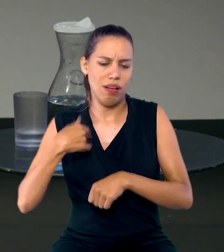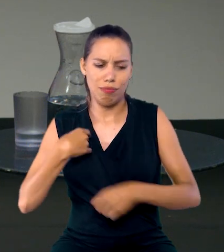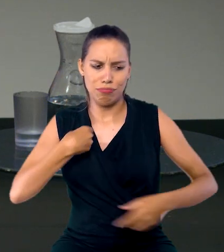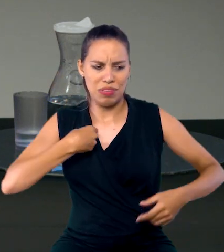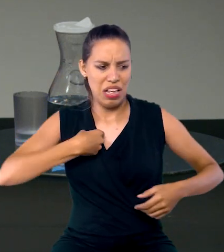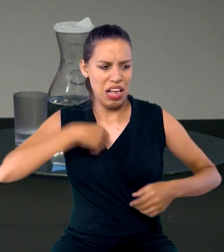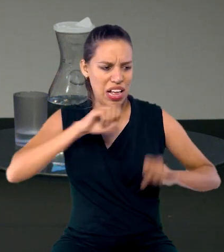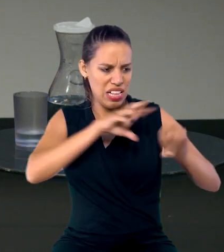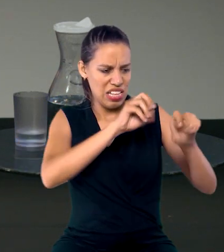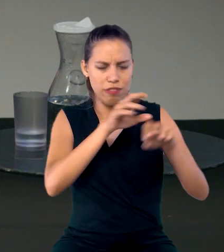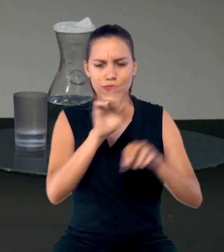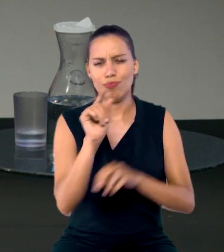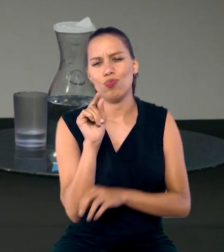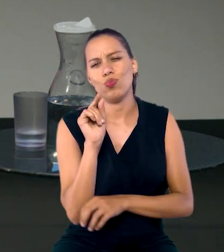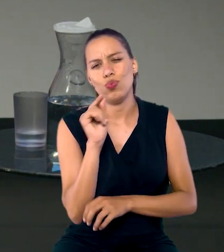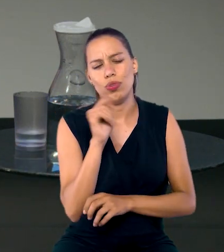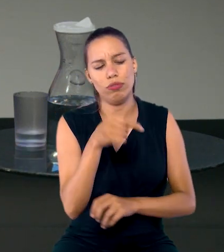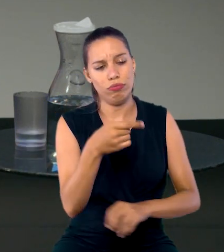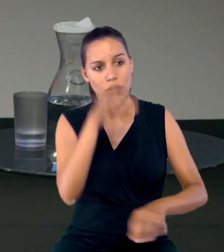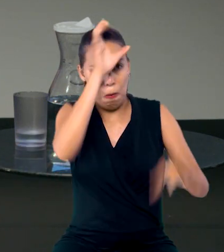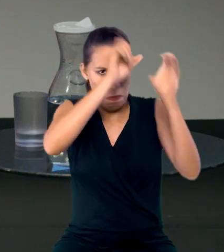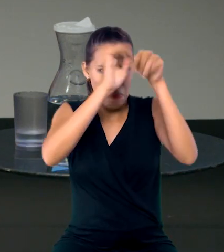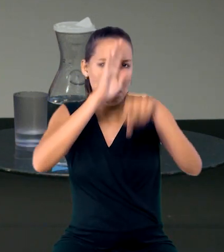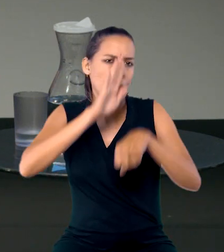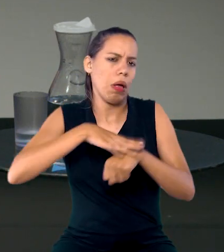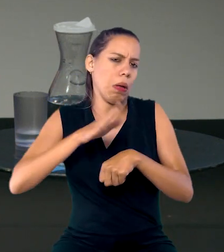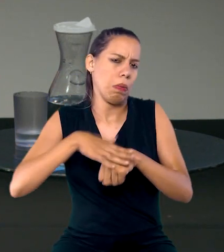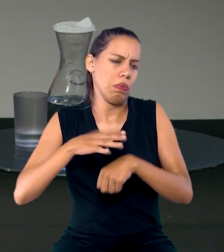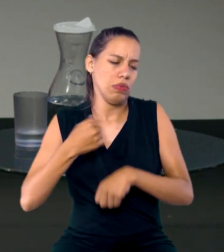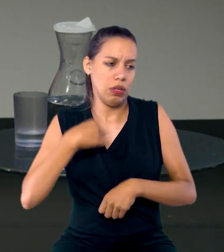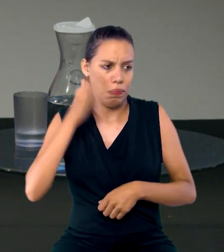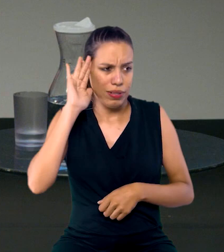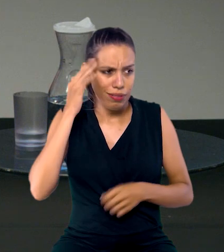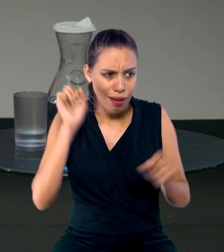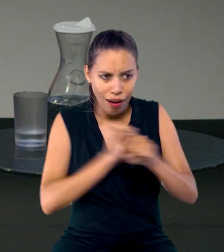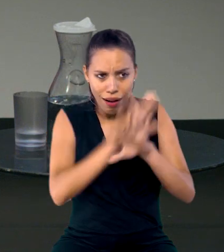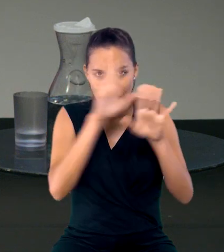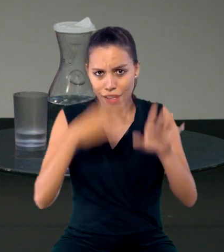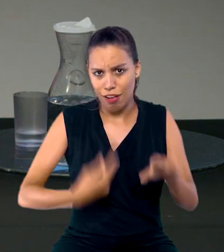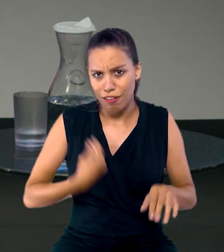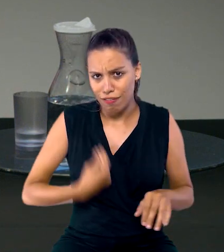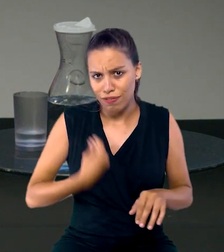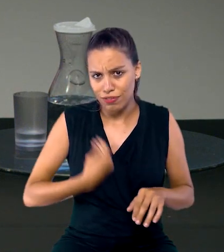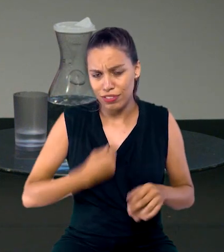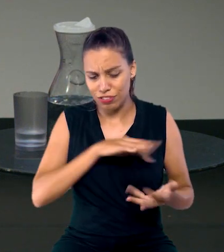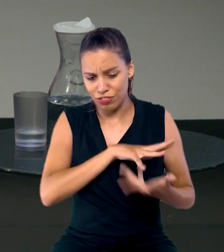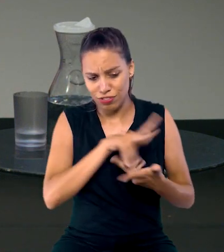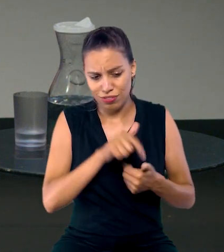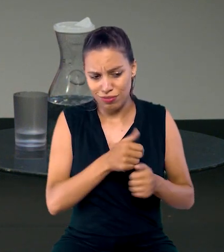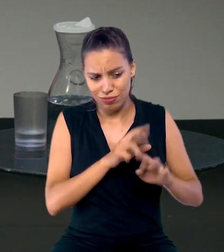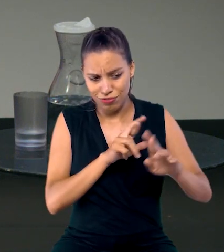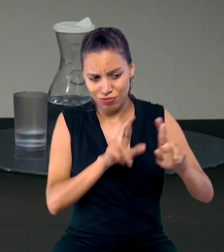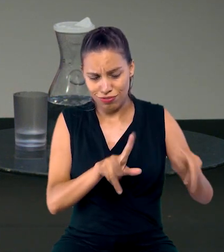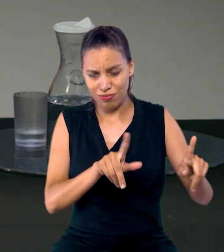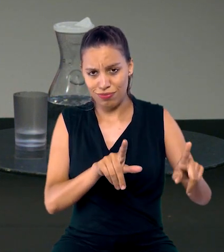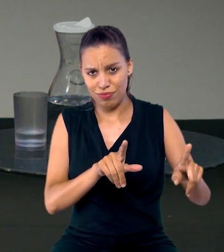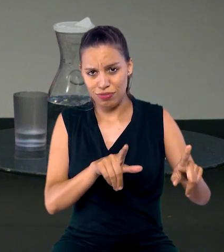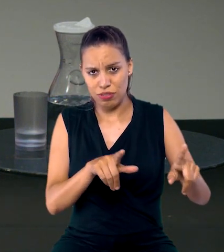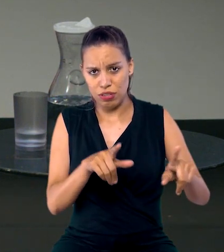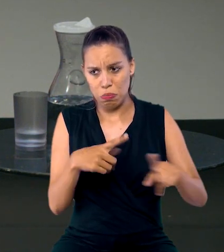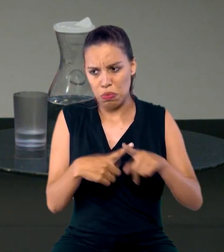coisas que eu entendi com muita... Quando eu falo entendi, é um entender diferente. Isso também já